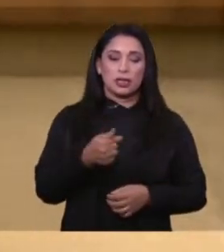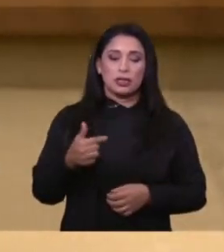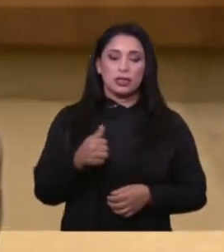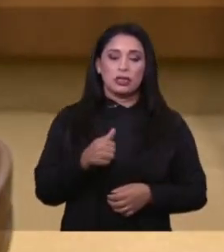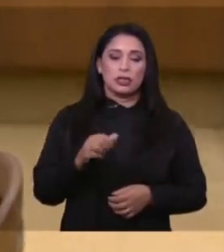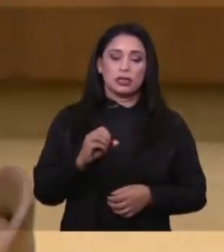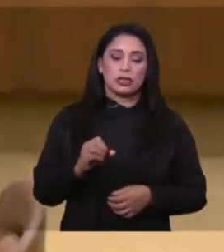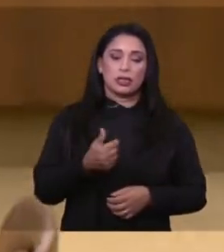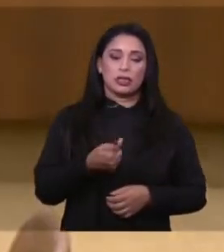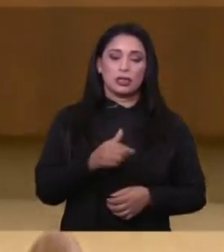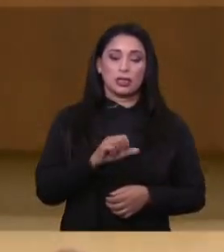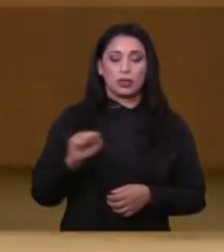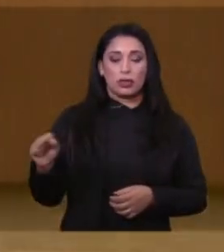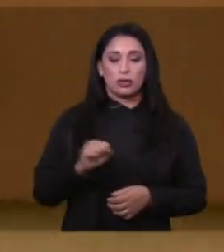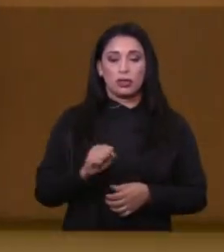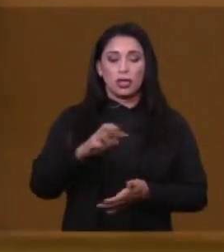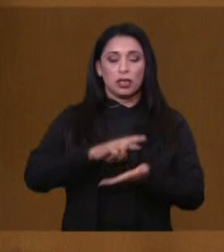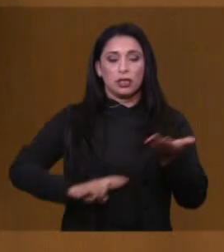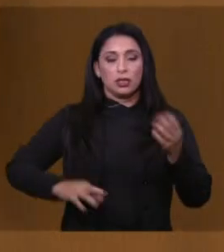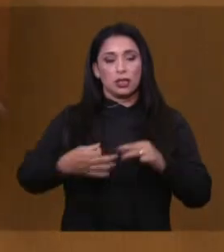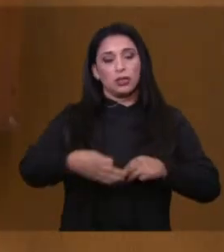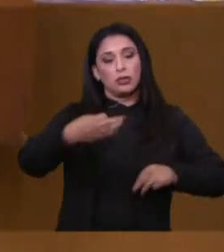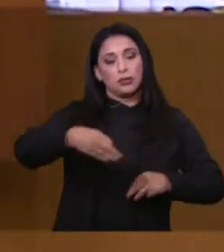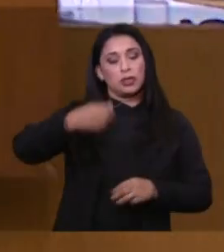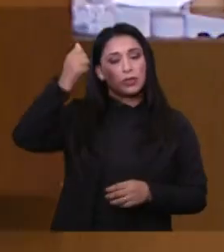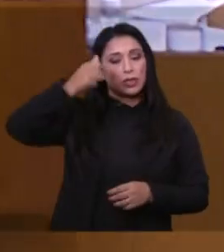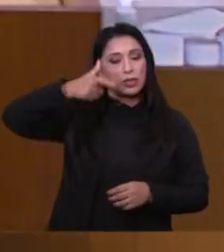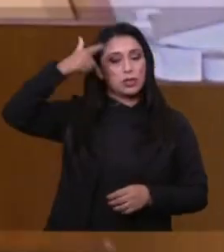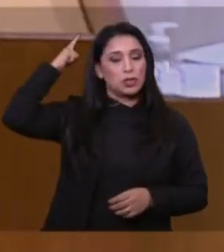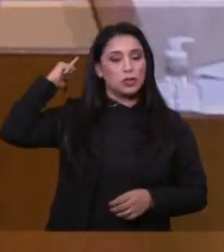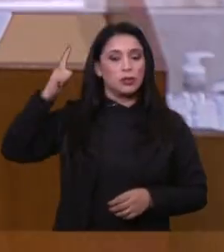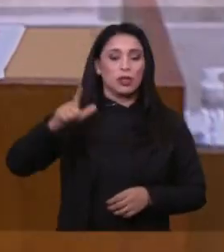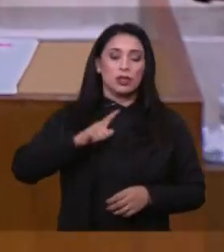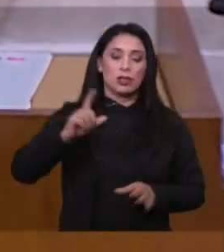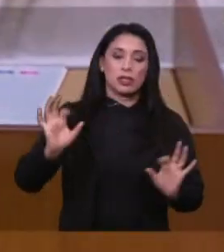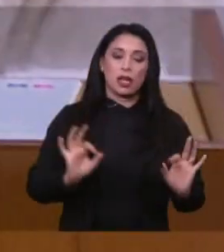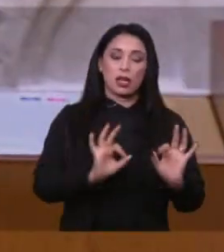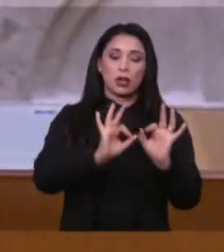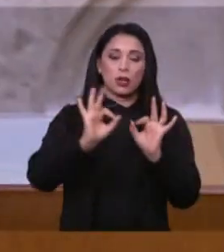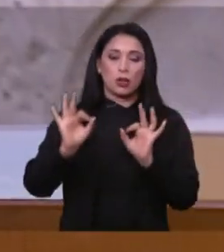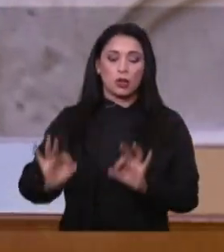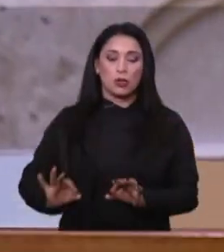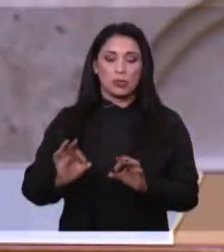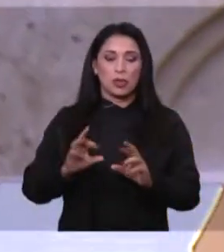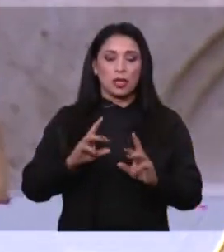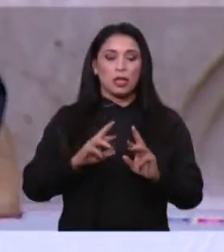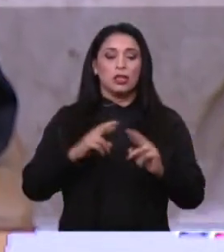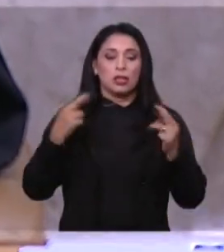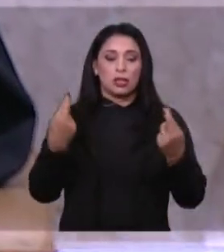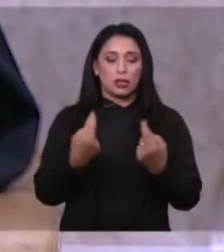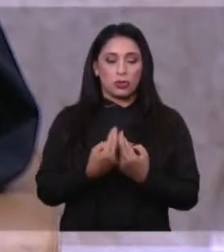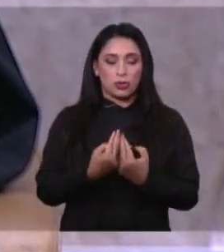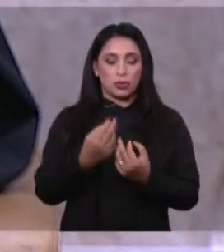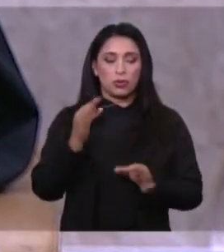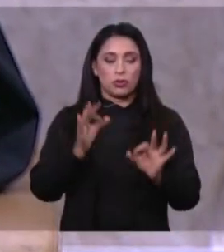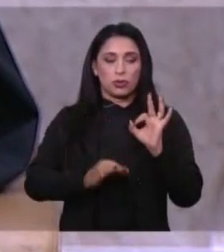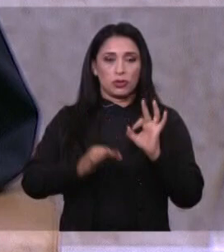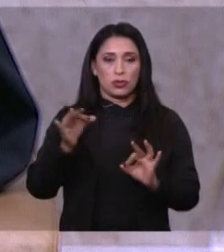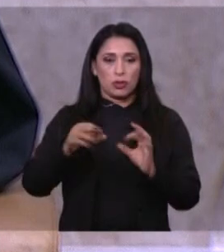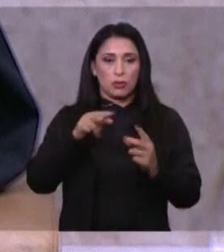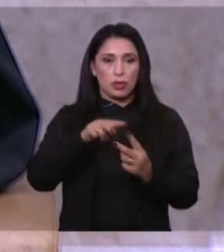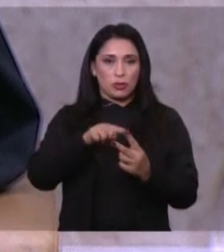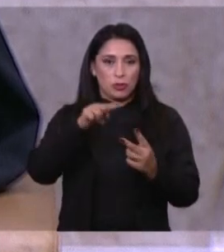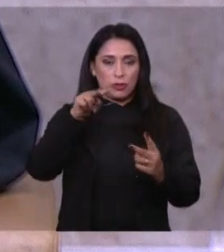da relatoria do ministro Alexandre de Moraes, que está acompanhando a sessão por videoconferência nesse momento.